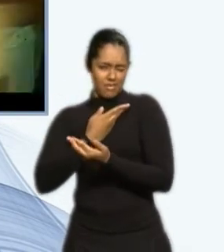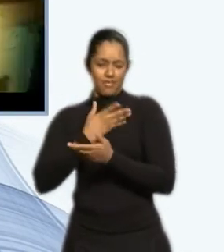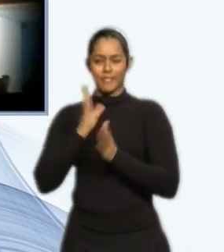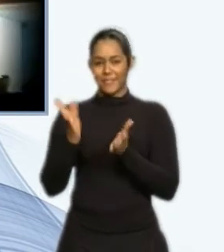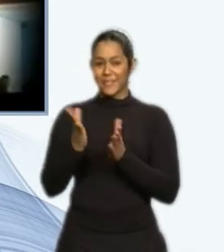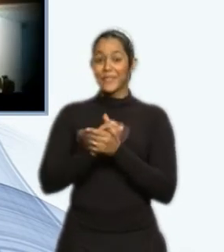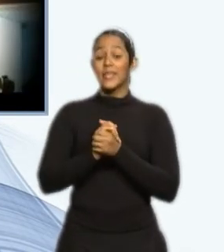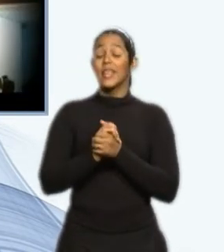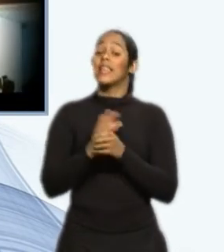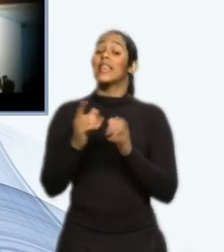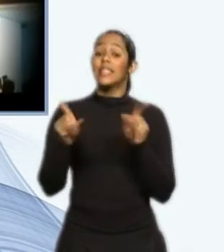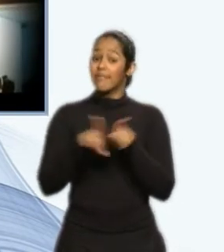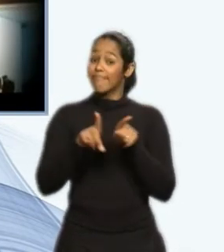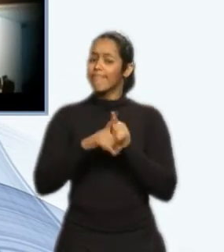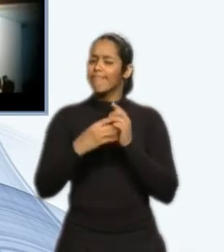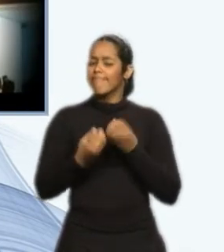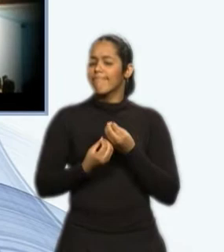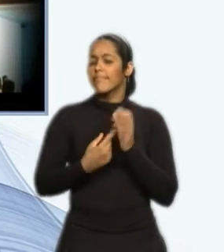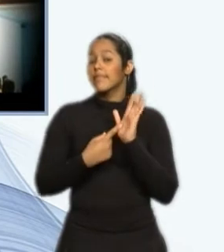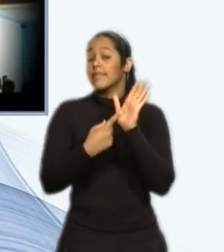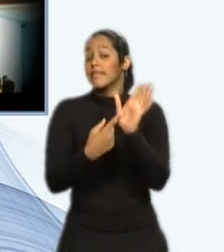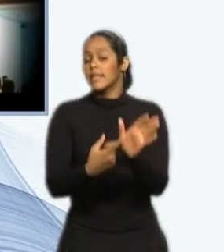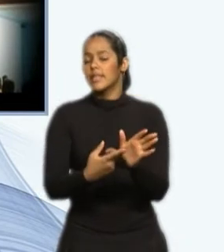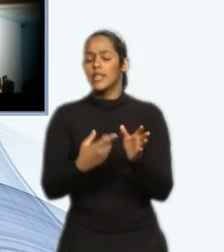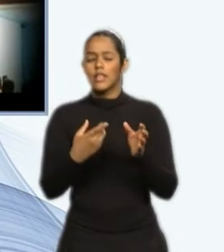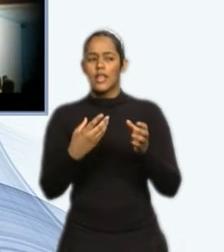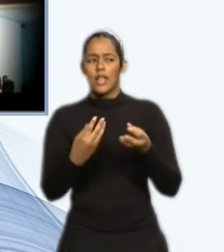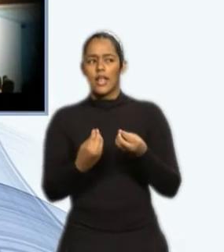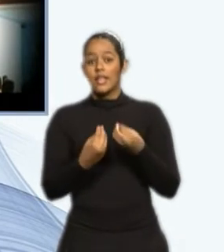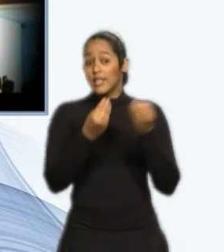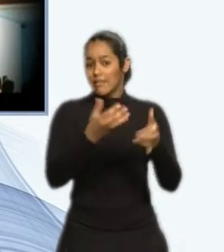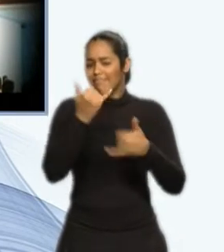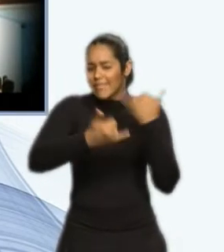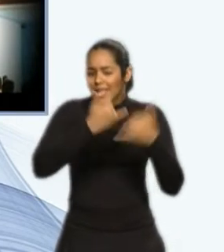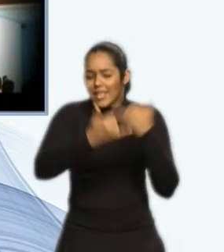coleguismo, proporcionando lazer,